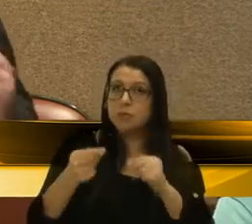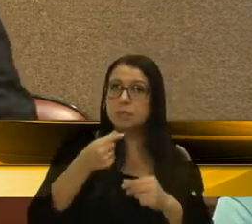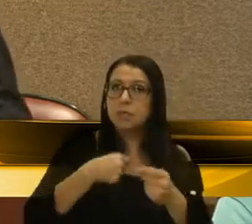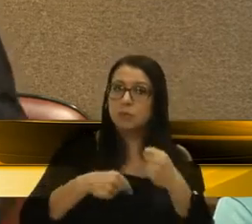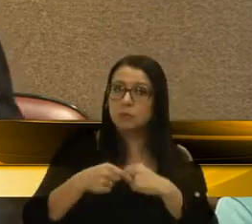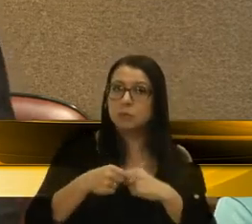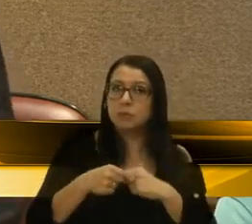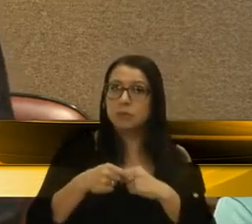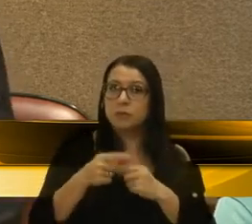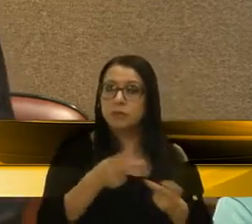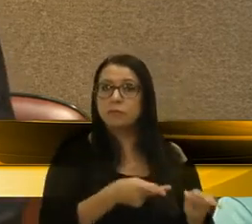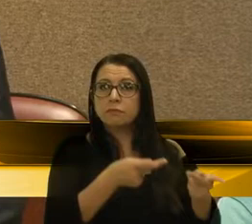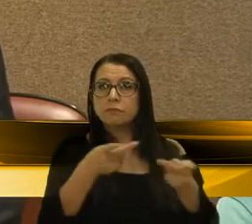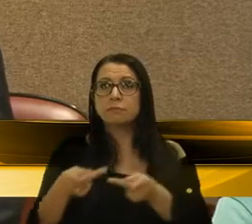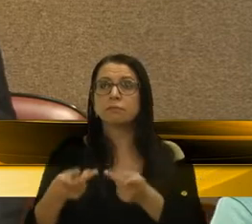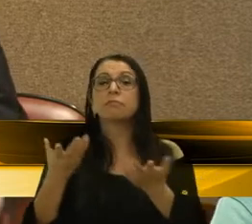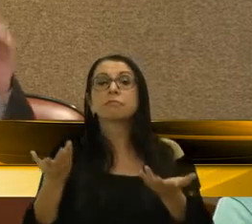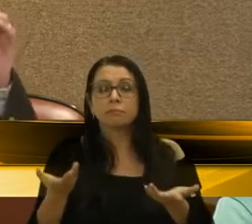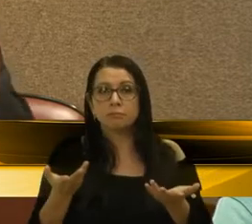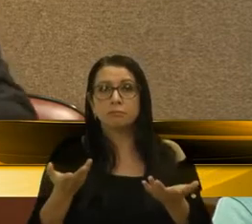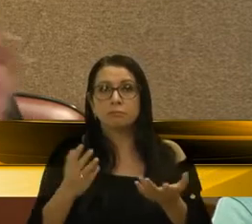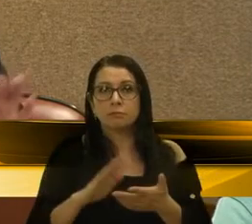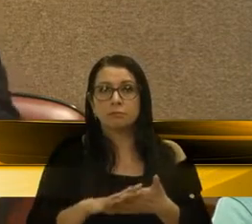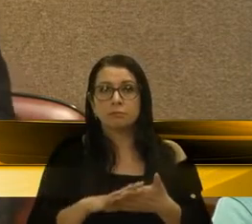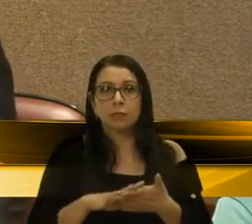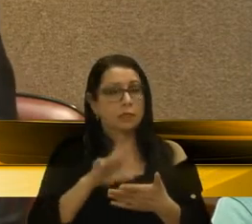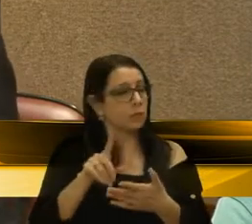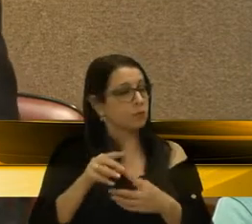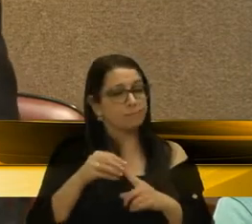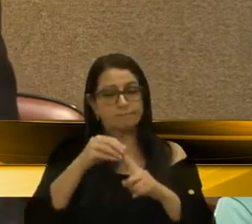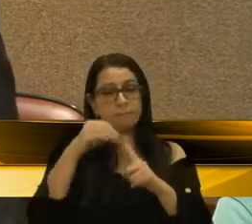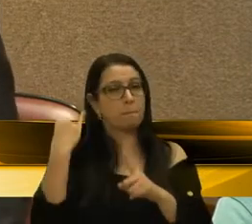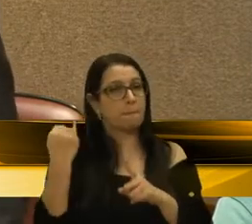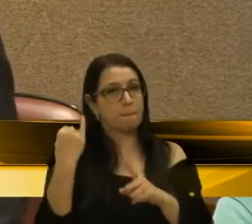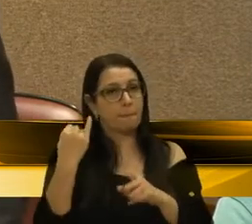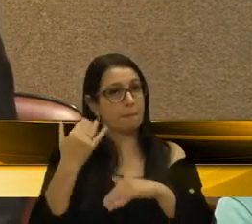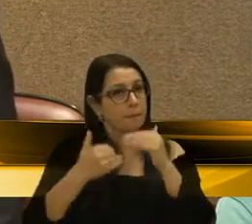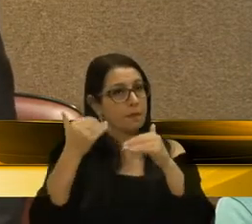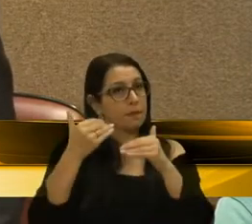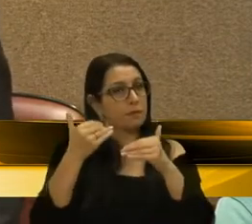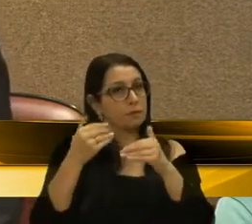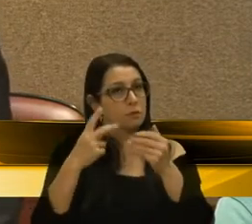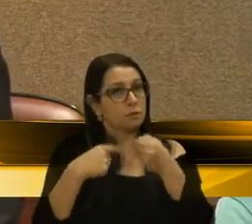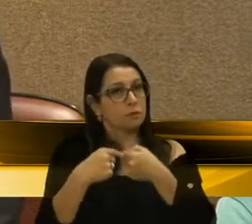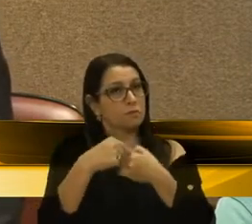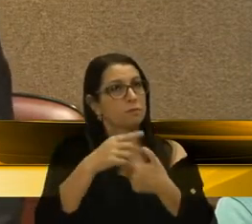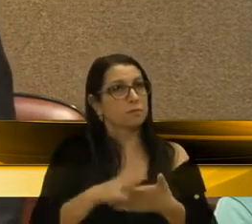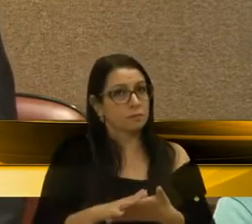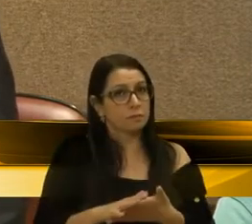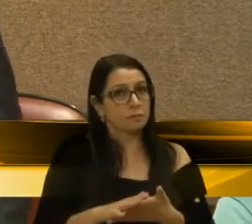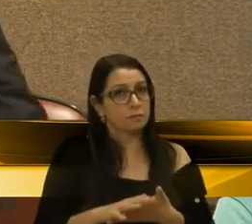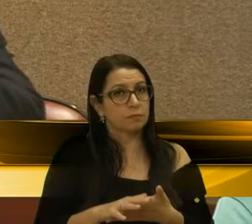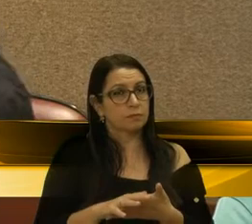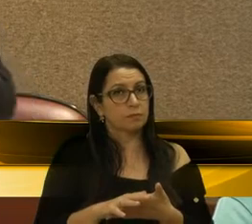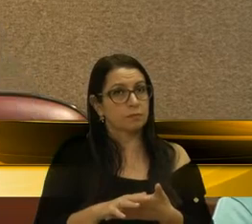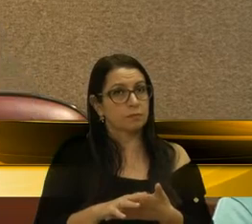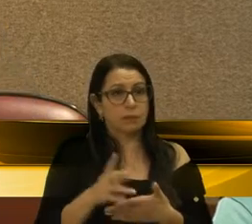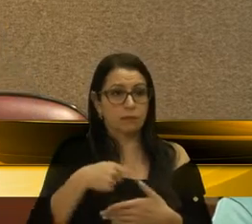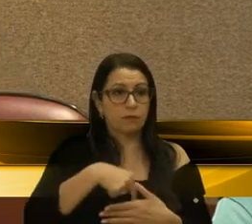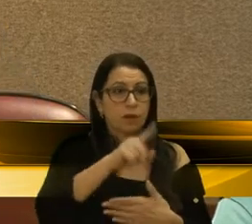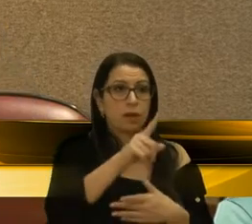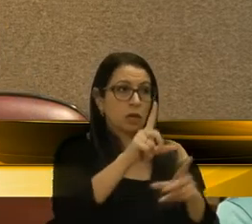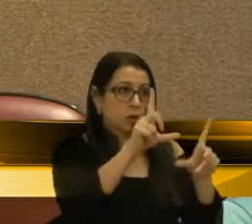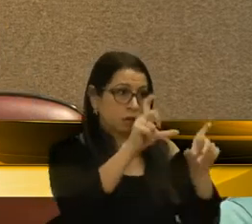econômicos que foram visitados. Isso é um ponto crucial para o desenvolvimento de nossa cidade. Se vai lá e